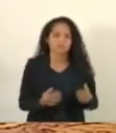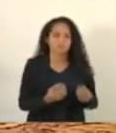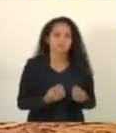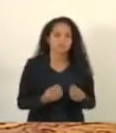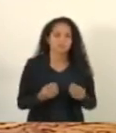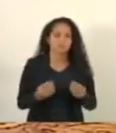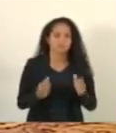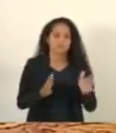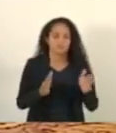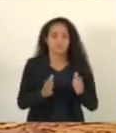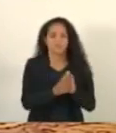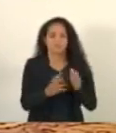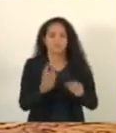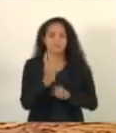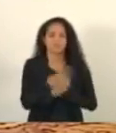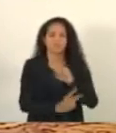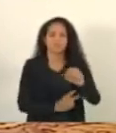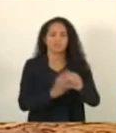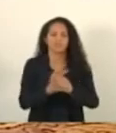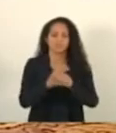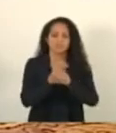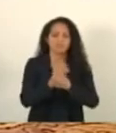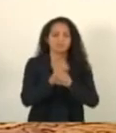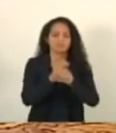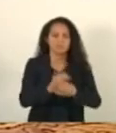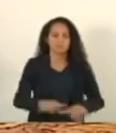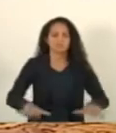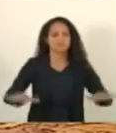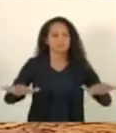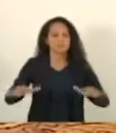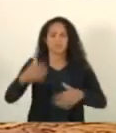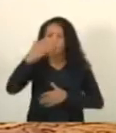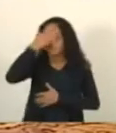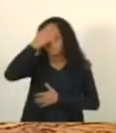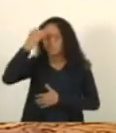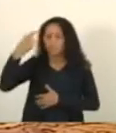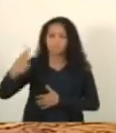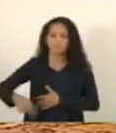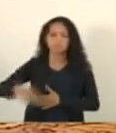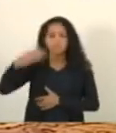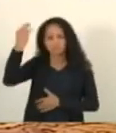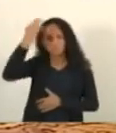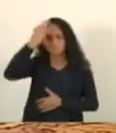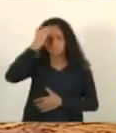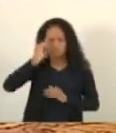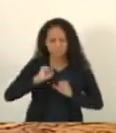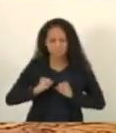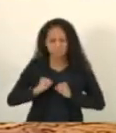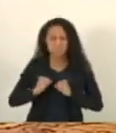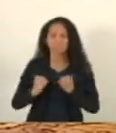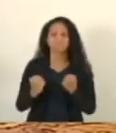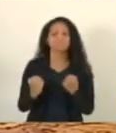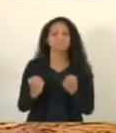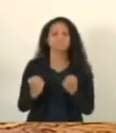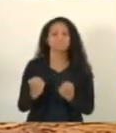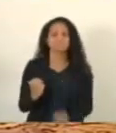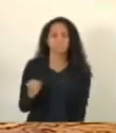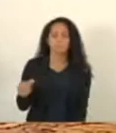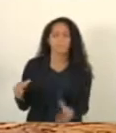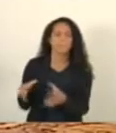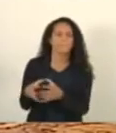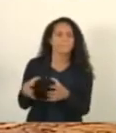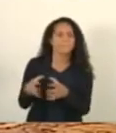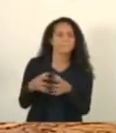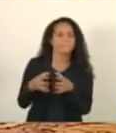durante esses 2 anos de pandemia. E o governador do estado, num esforço imensurável, com um conjunto, com